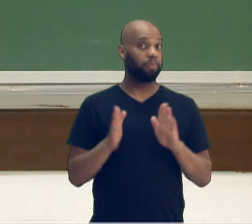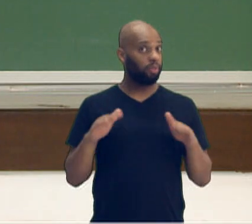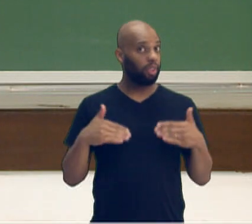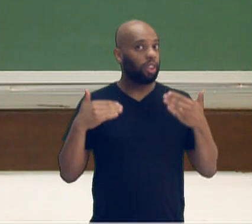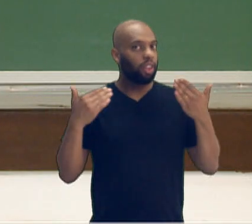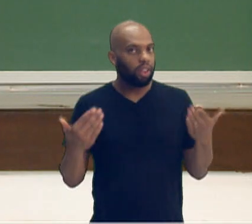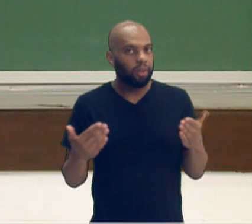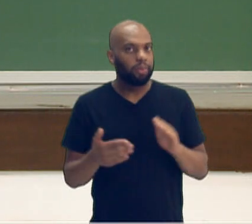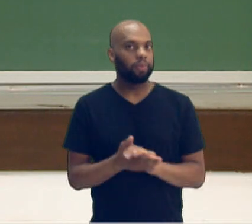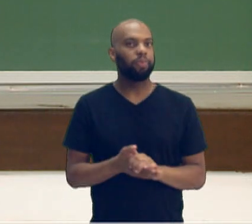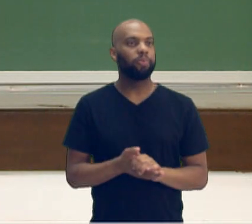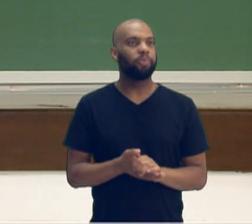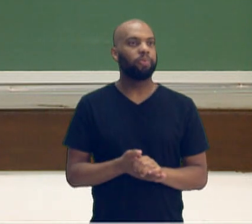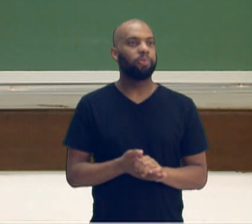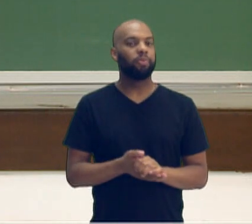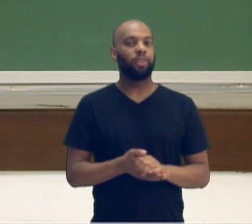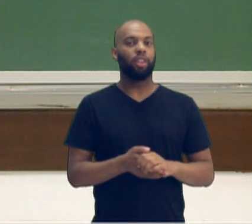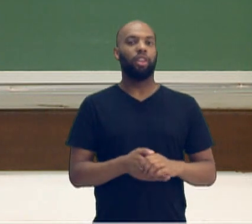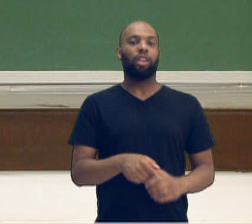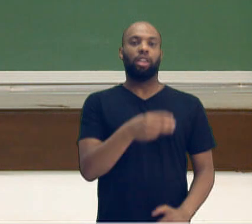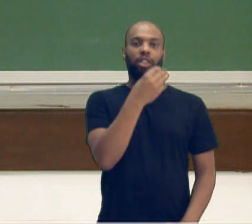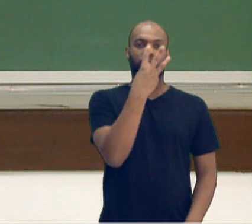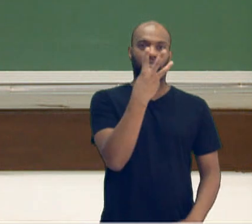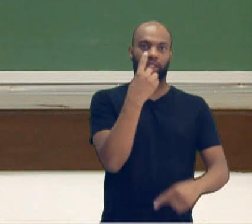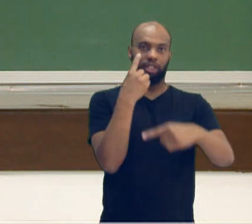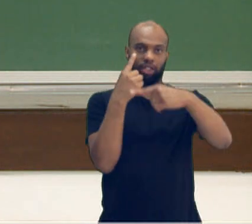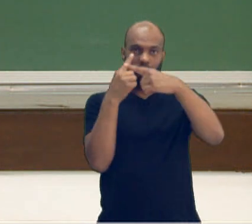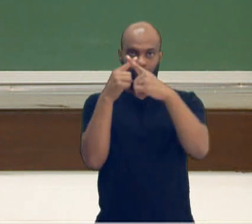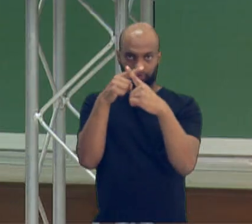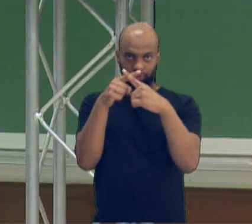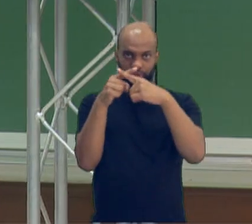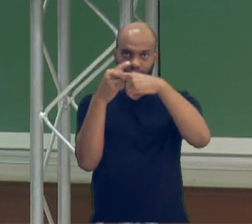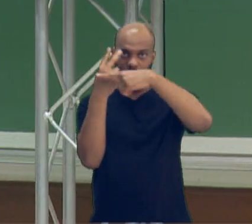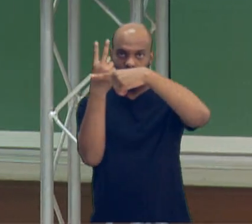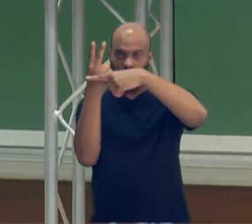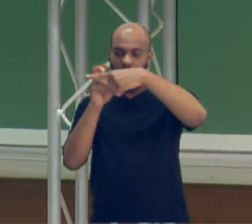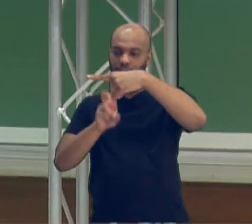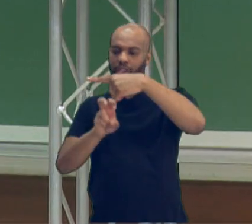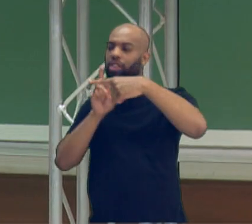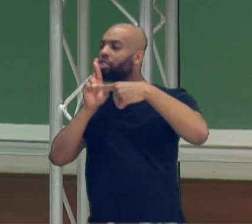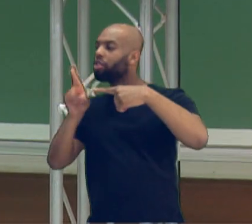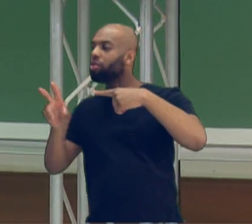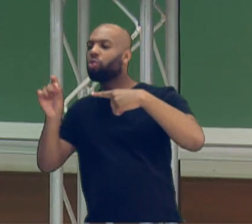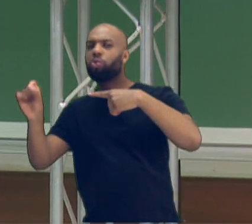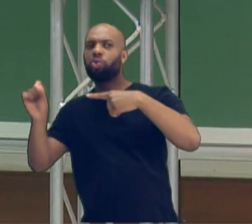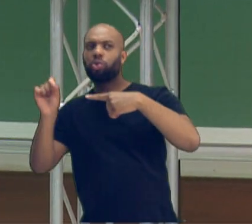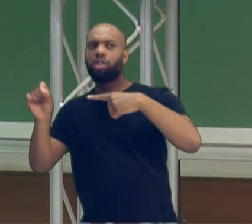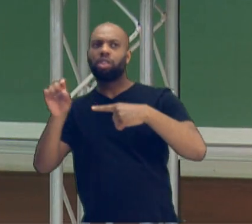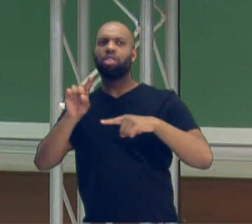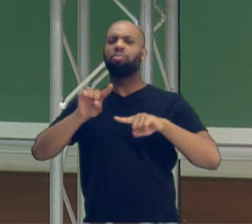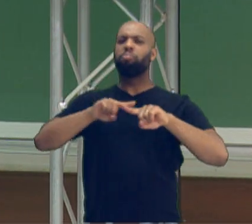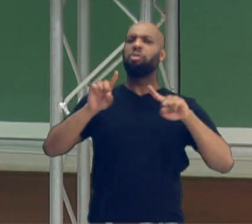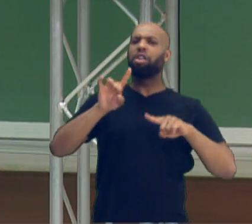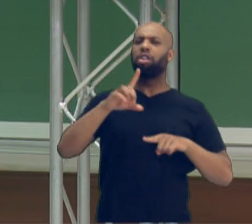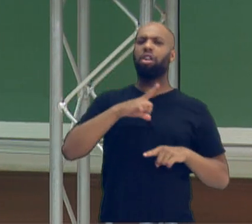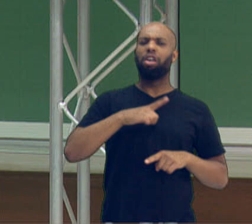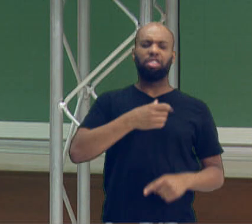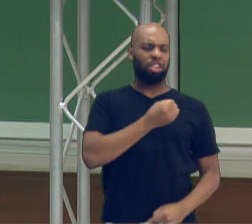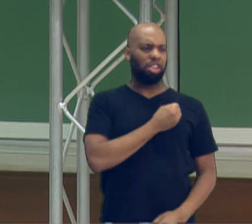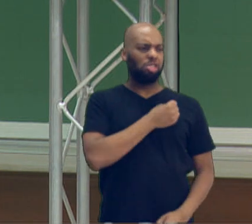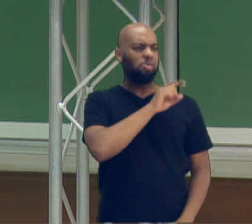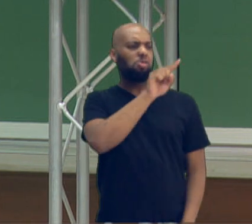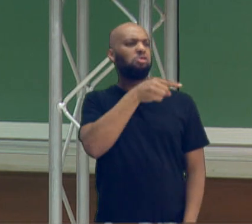aí? 3 vezes 2 quintos, quanto será que dá? Nossa, professora, só tem opção em número decimal.